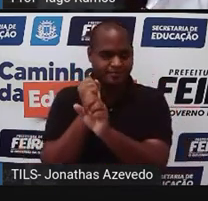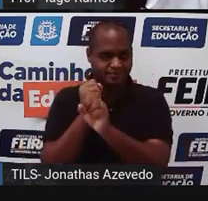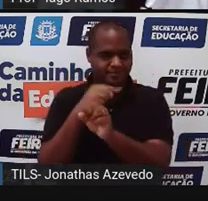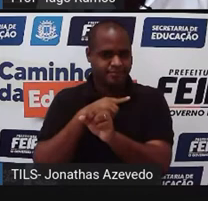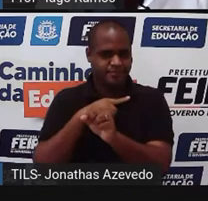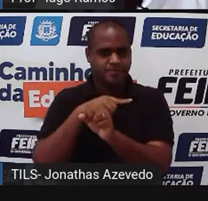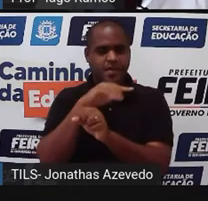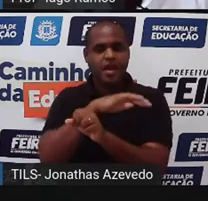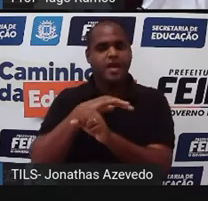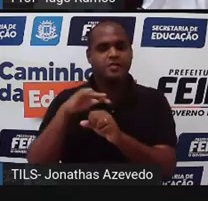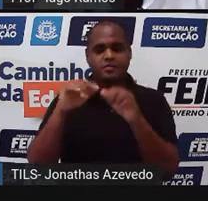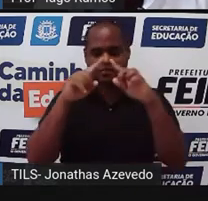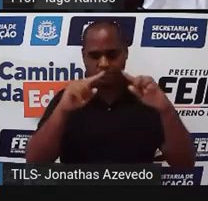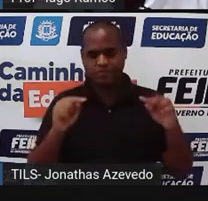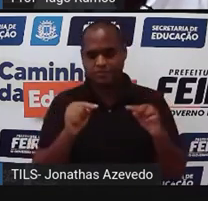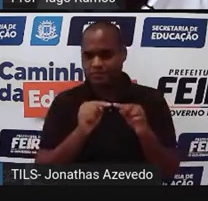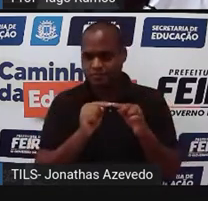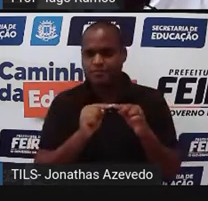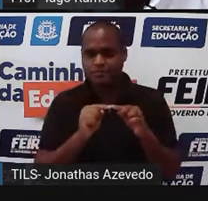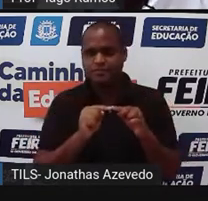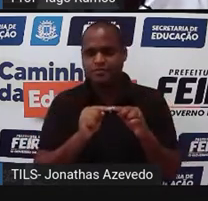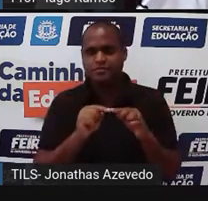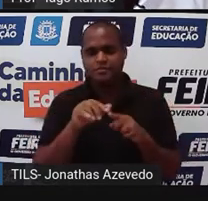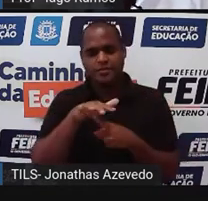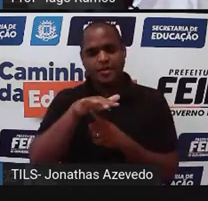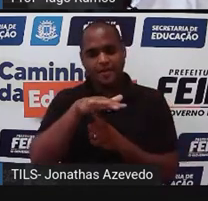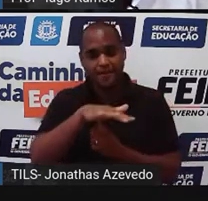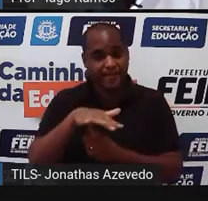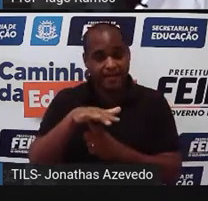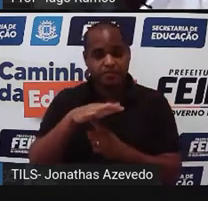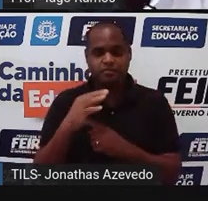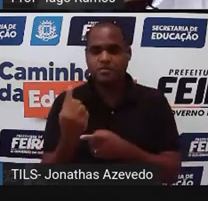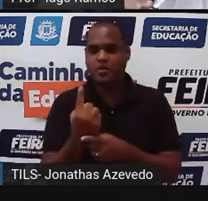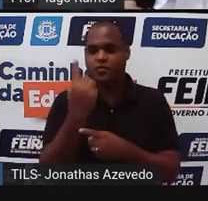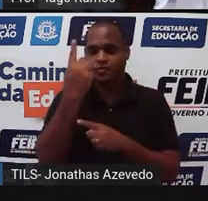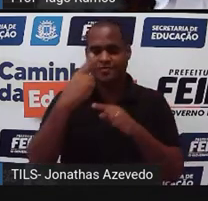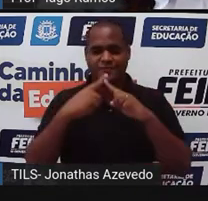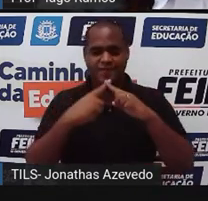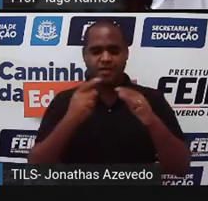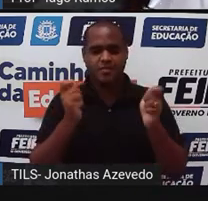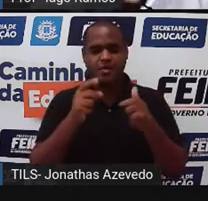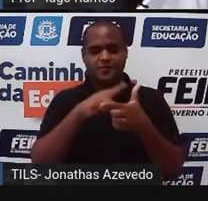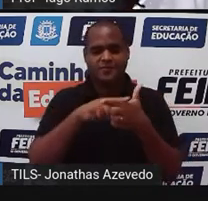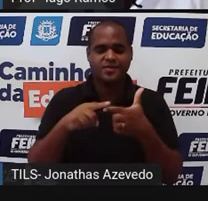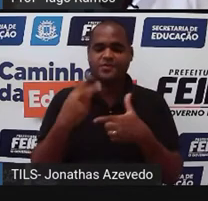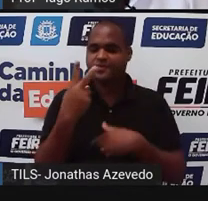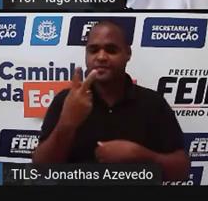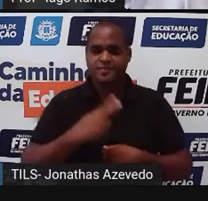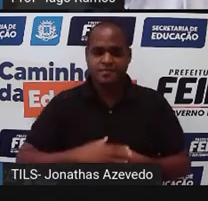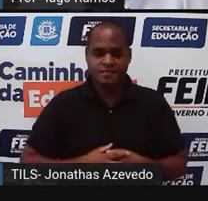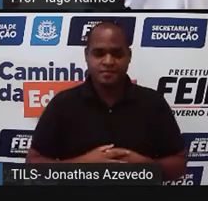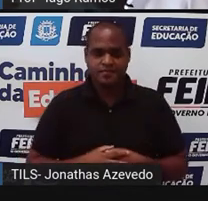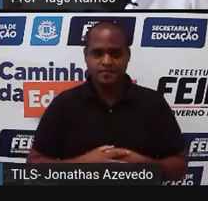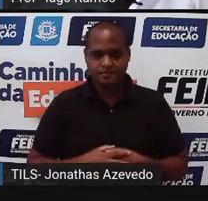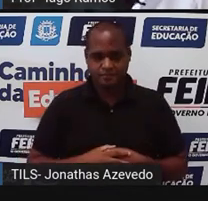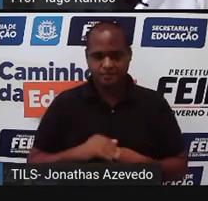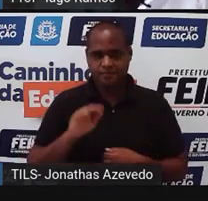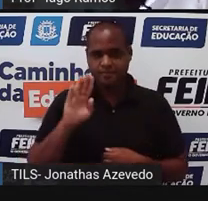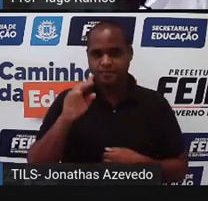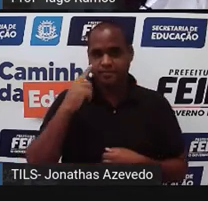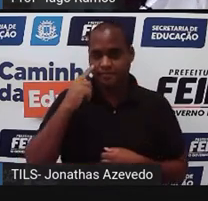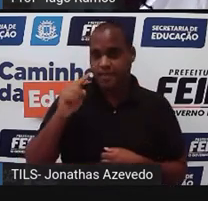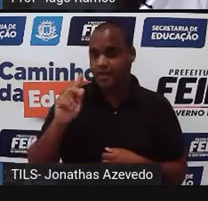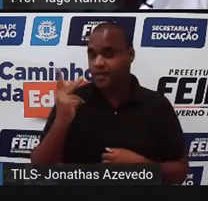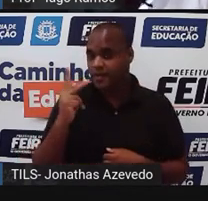a área de um triângulo base vezes altura dividido por dois comprimento vezes